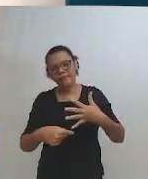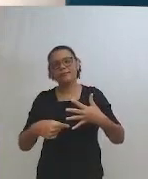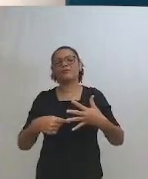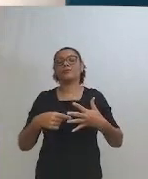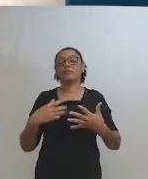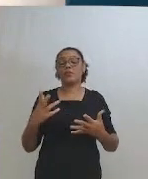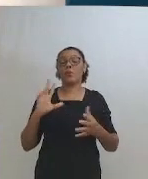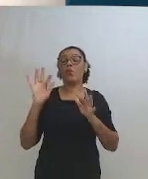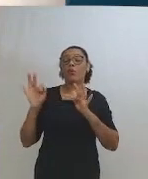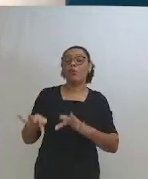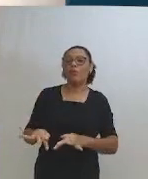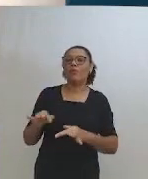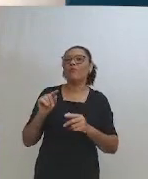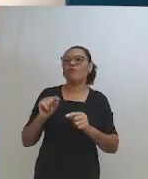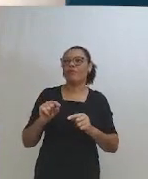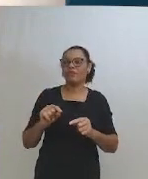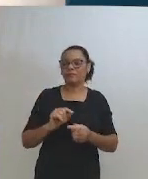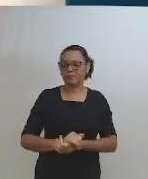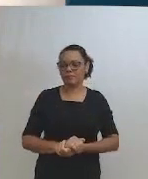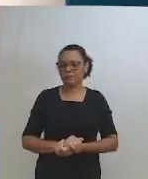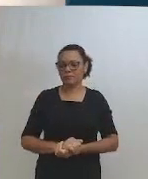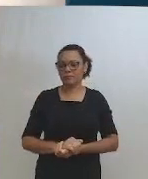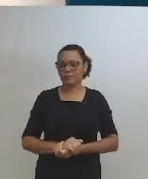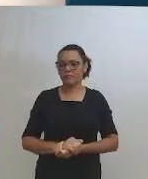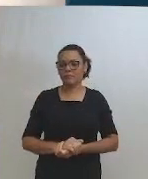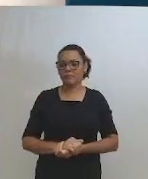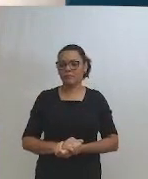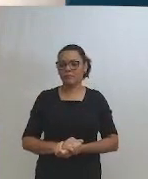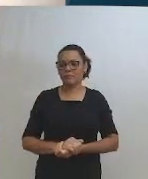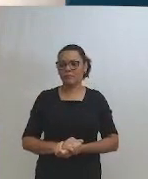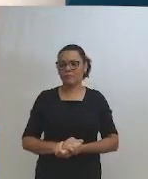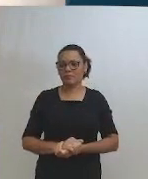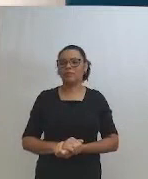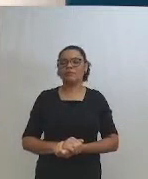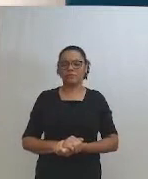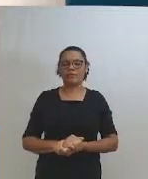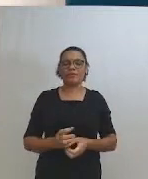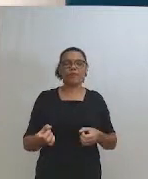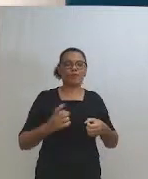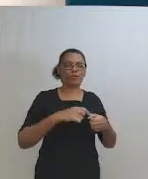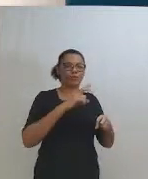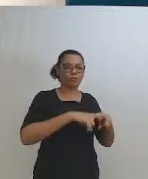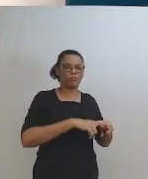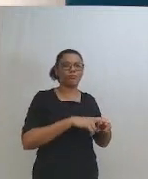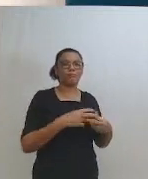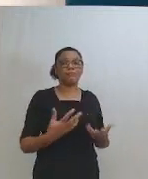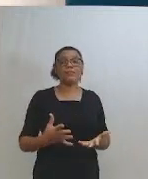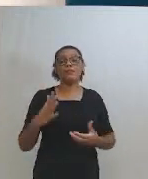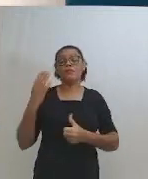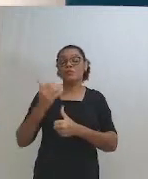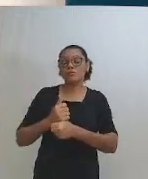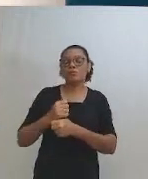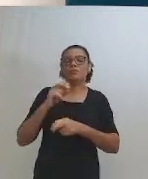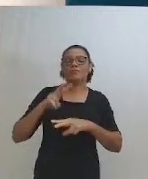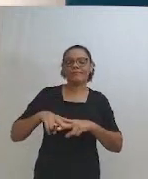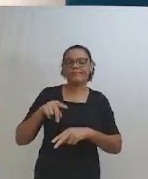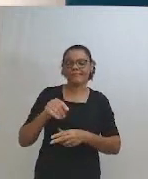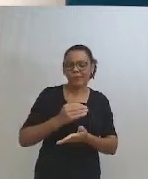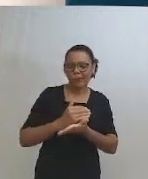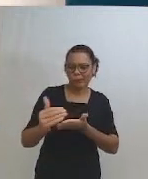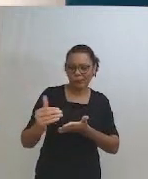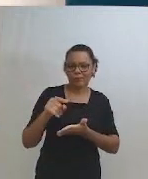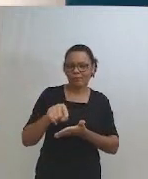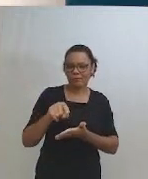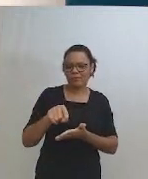caráter subsidiário, a revogação da prisão considerando, ou melhor, a substituição da prisão por estabelecimento penal